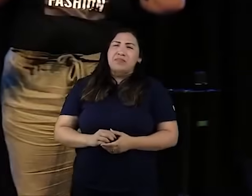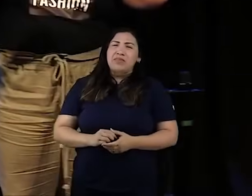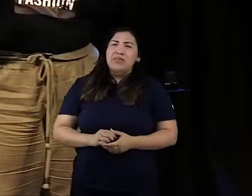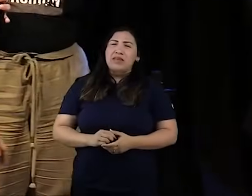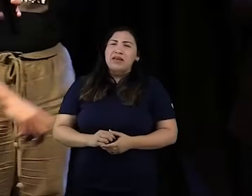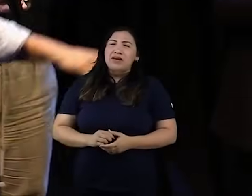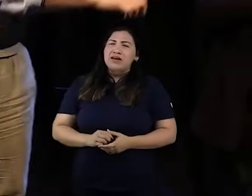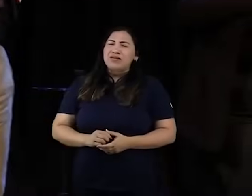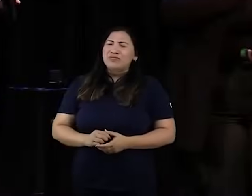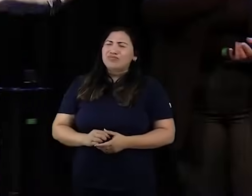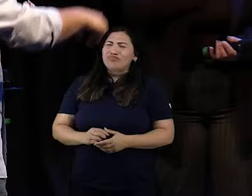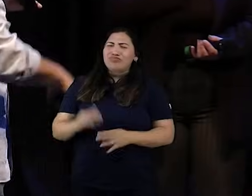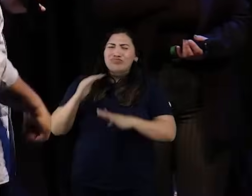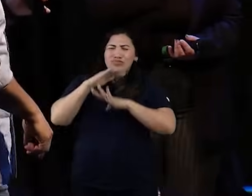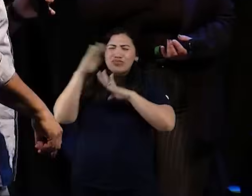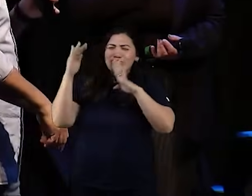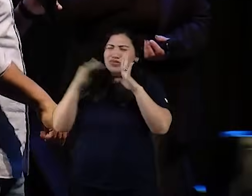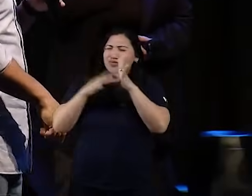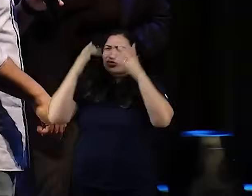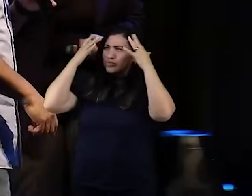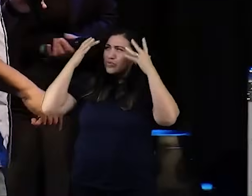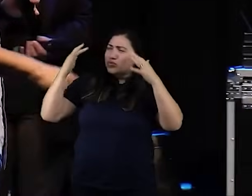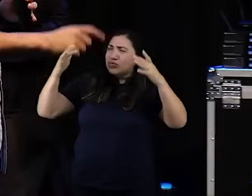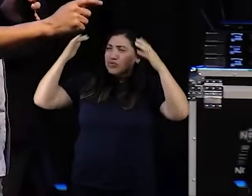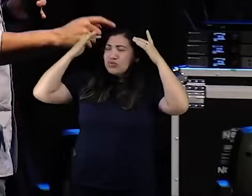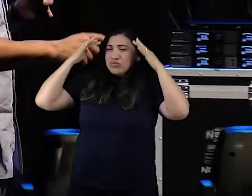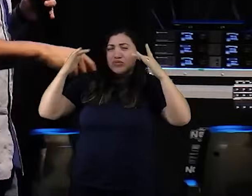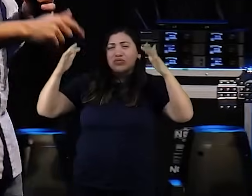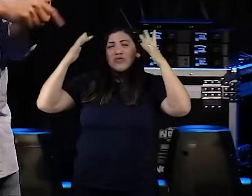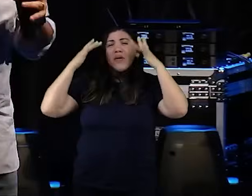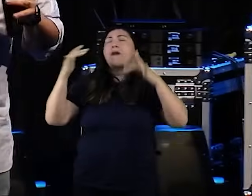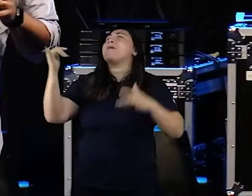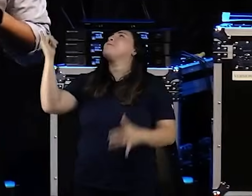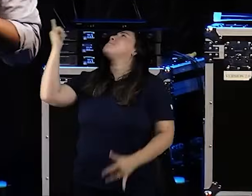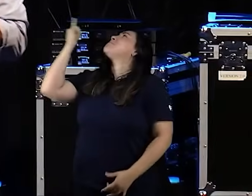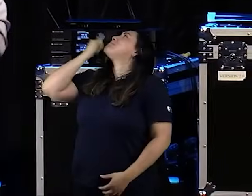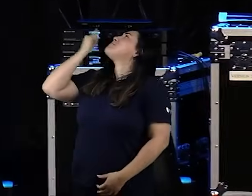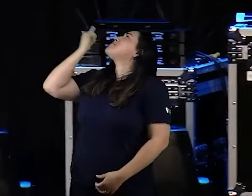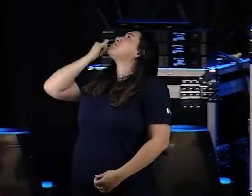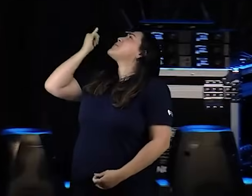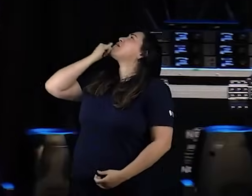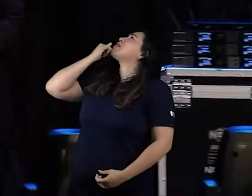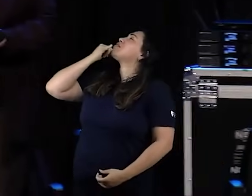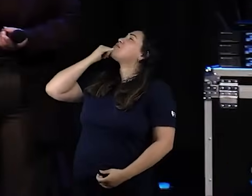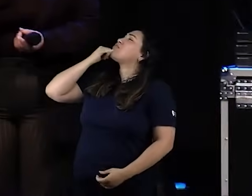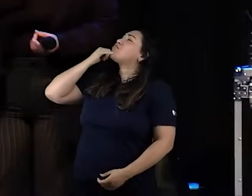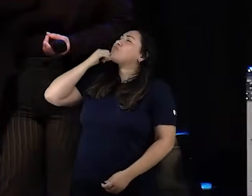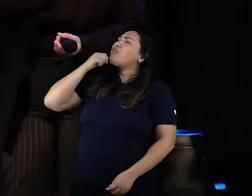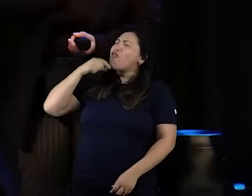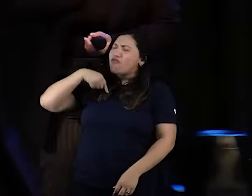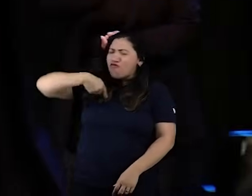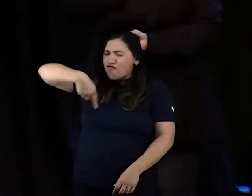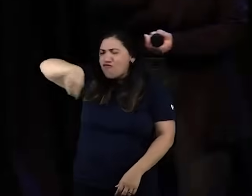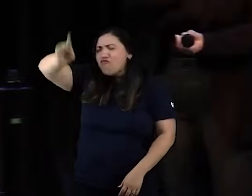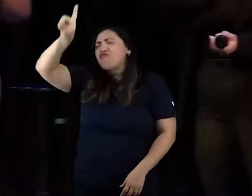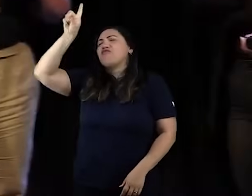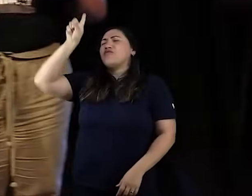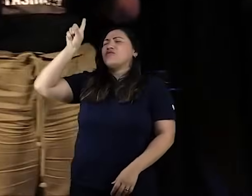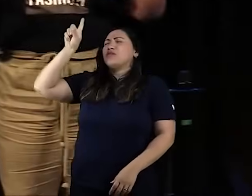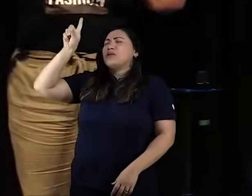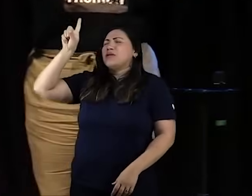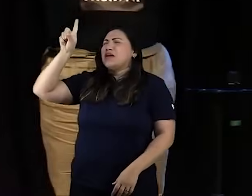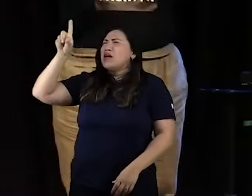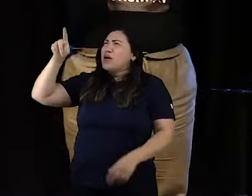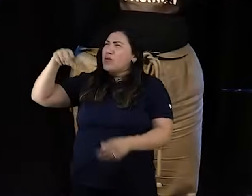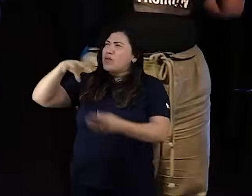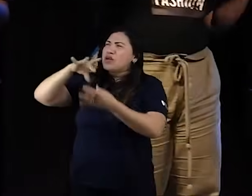arriei eu quero te pedir perdão agora pelas vezes que eu fui consultar espíritos a tua palavra é